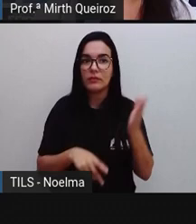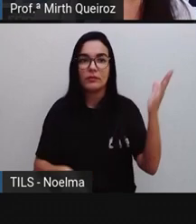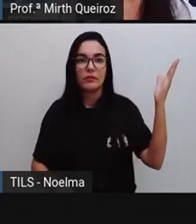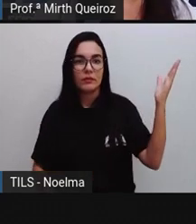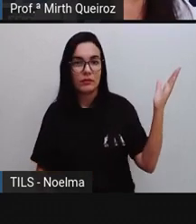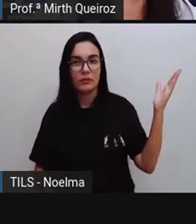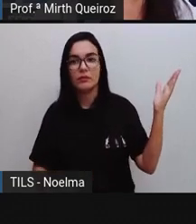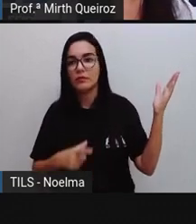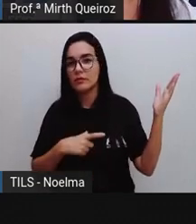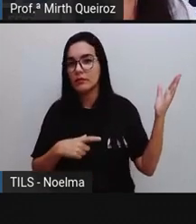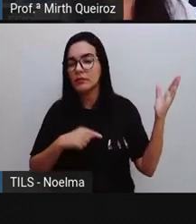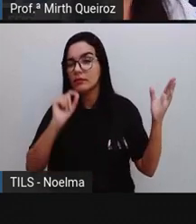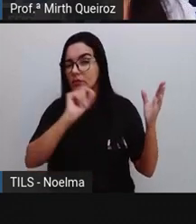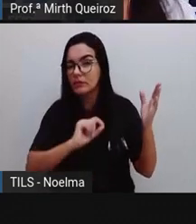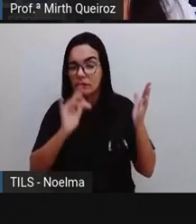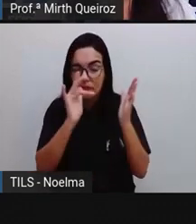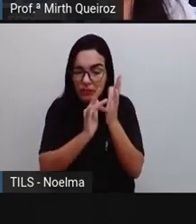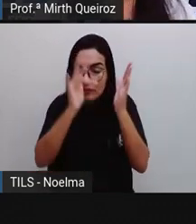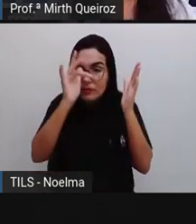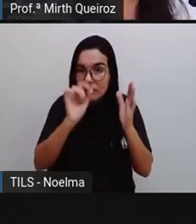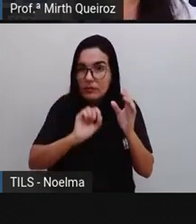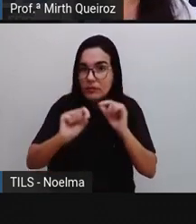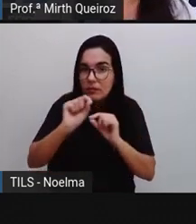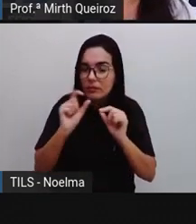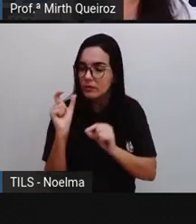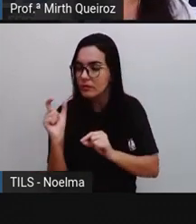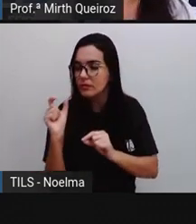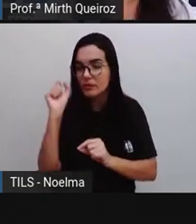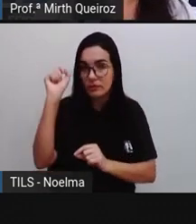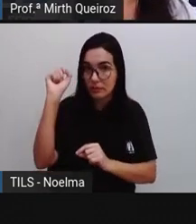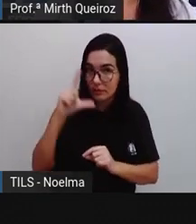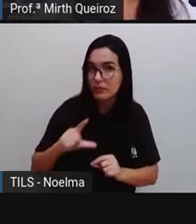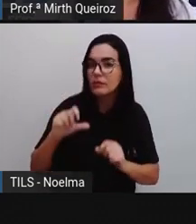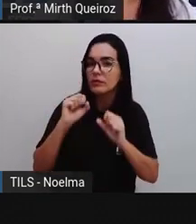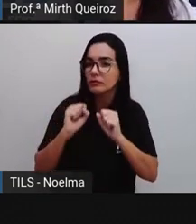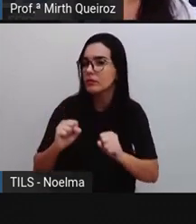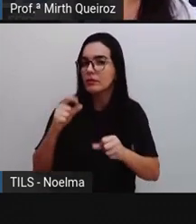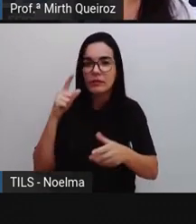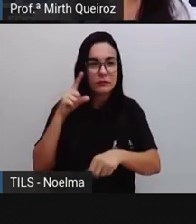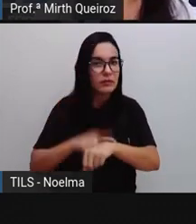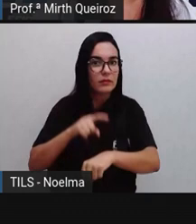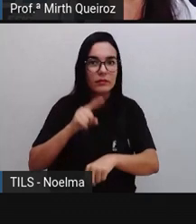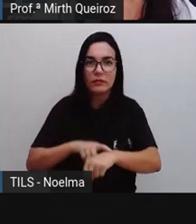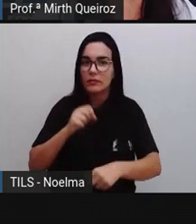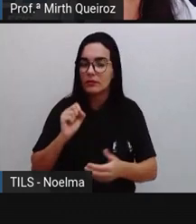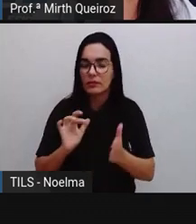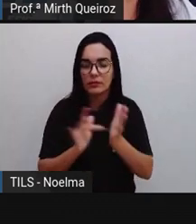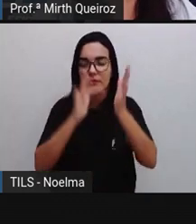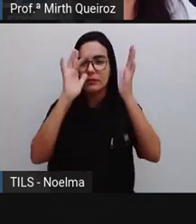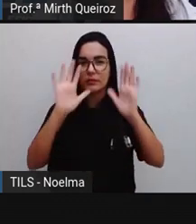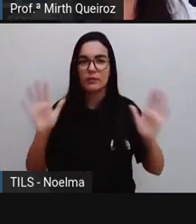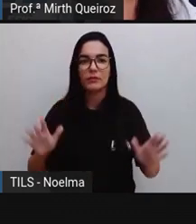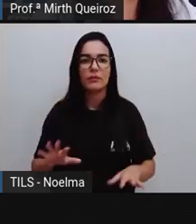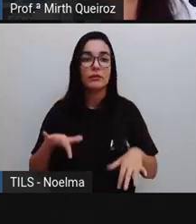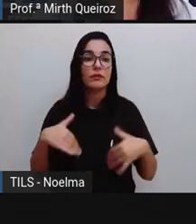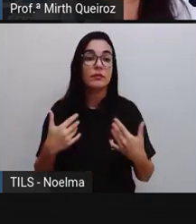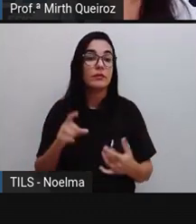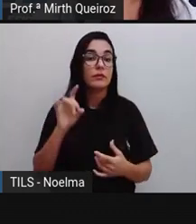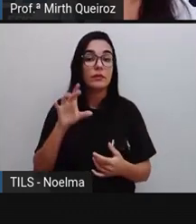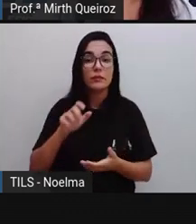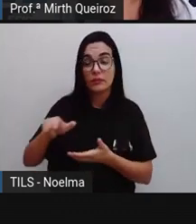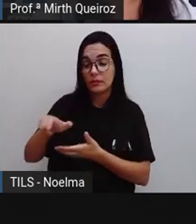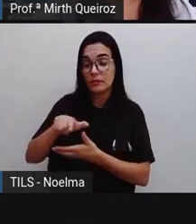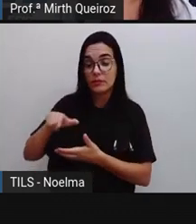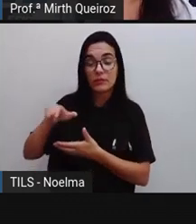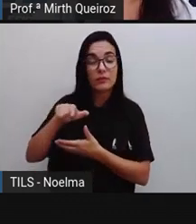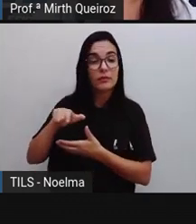vai nos direcionar a outra página de forma automática ao clicar, né? E para manusear, a gente só